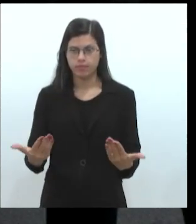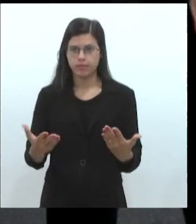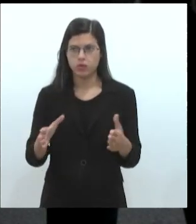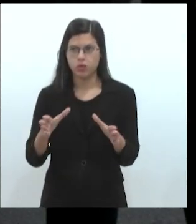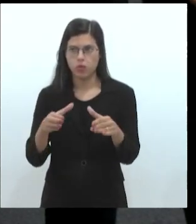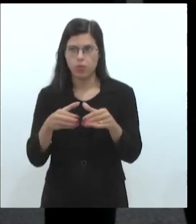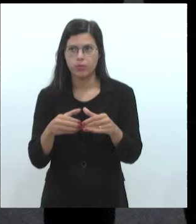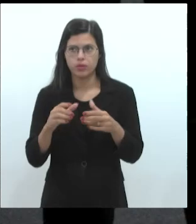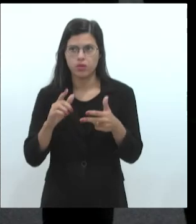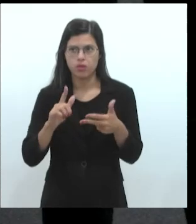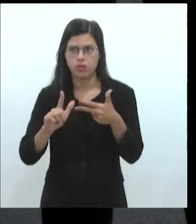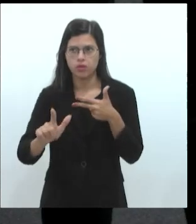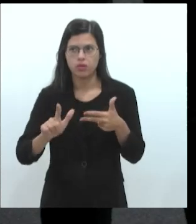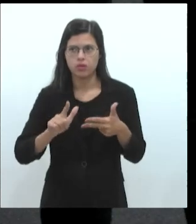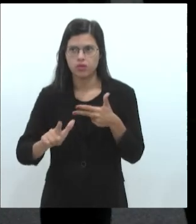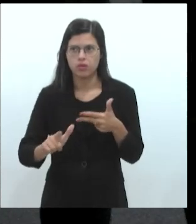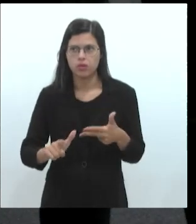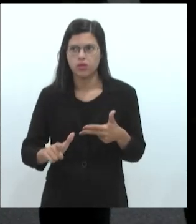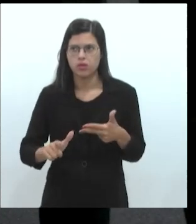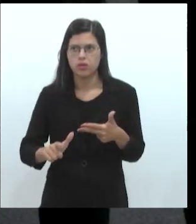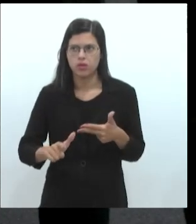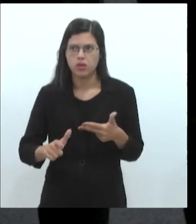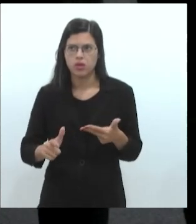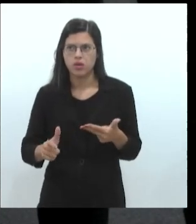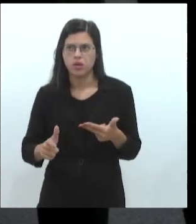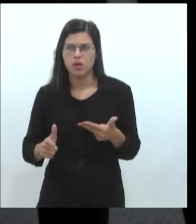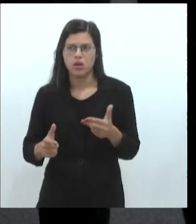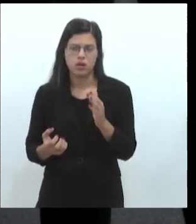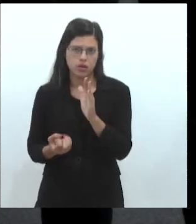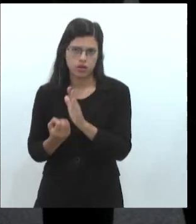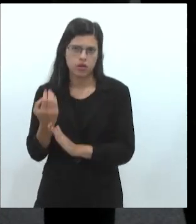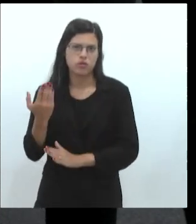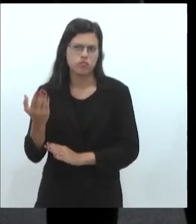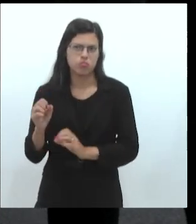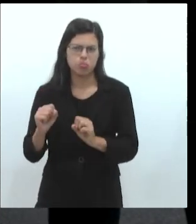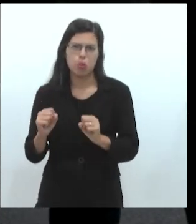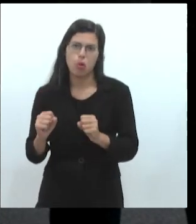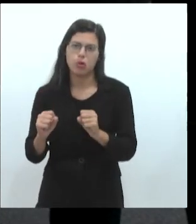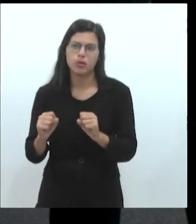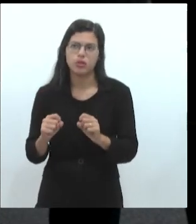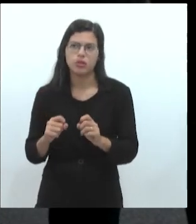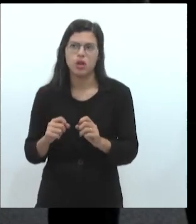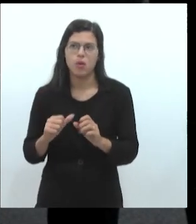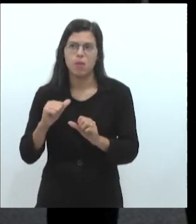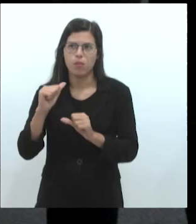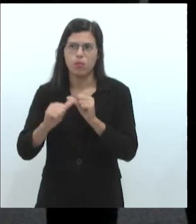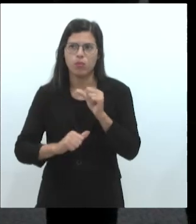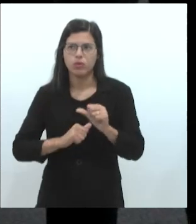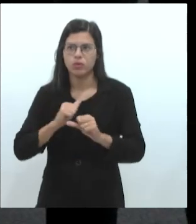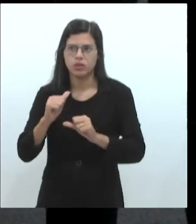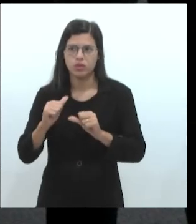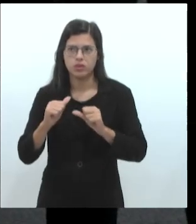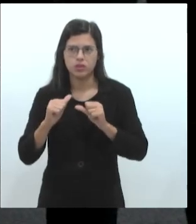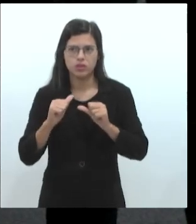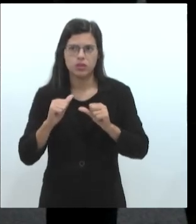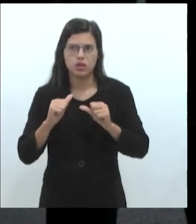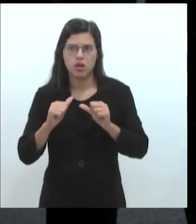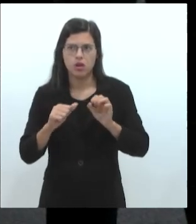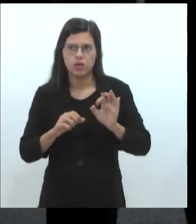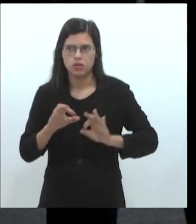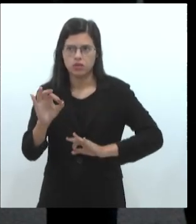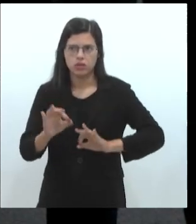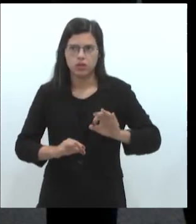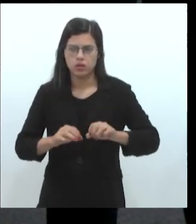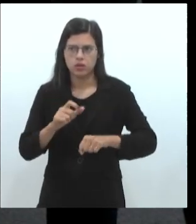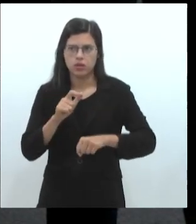será que a senhora, claro que a autora pode conceder, alterar a ordem para dar tempo da gente